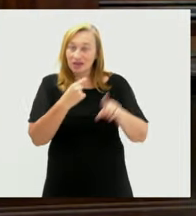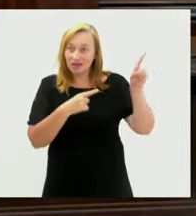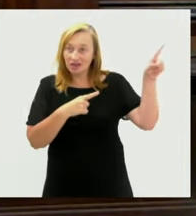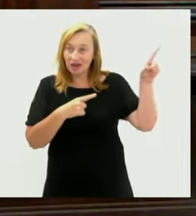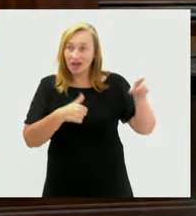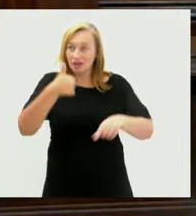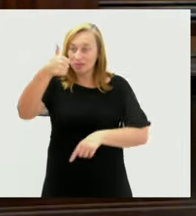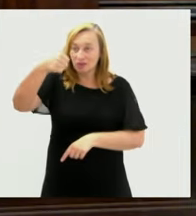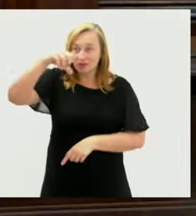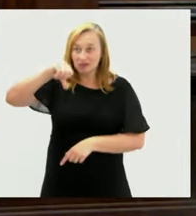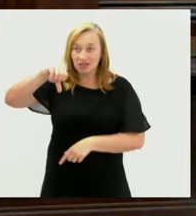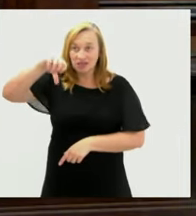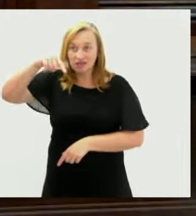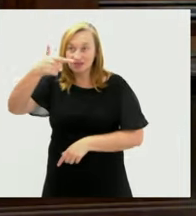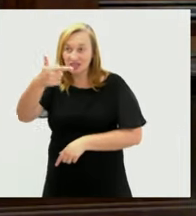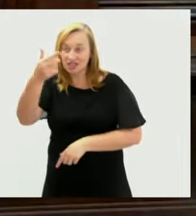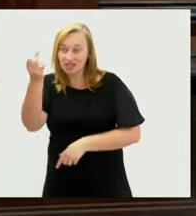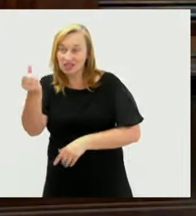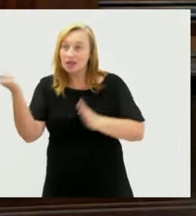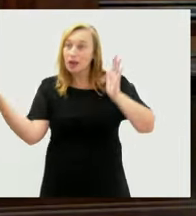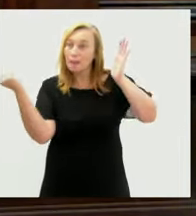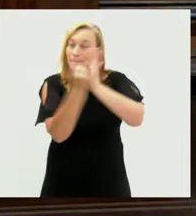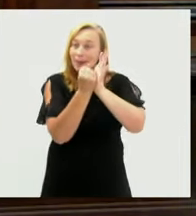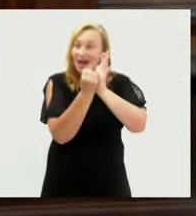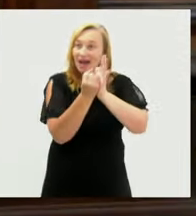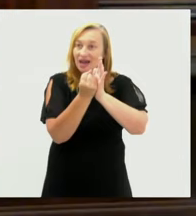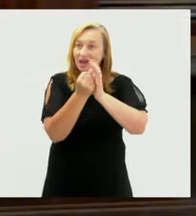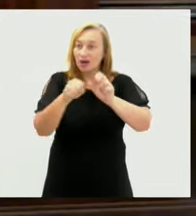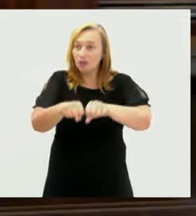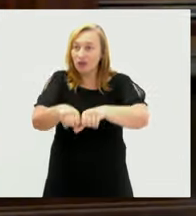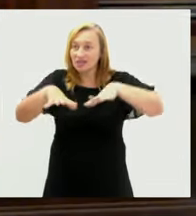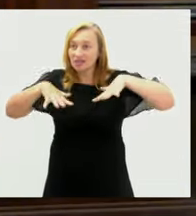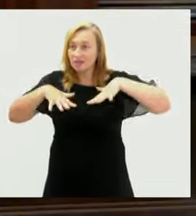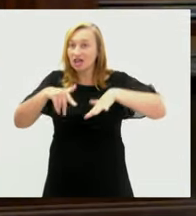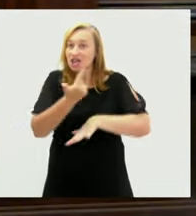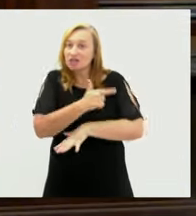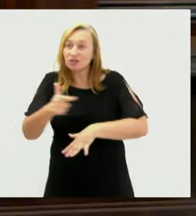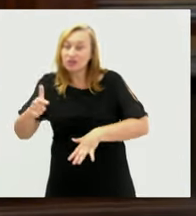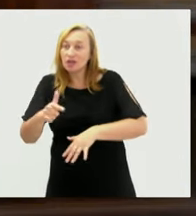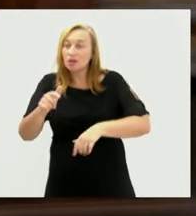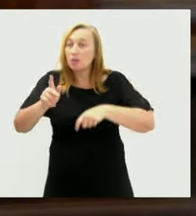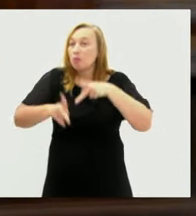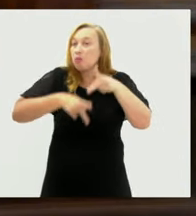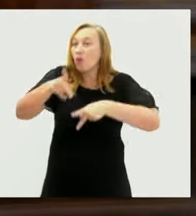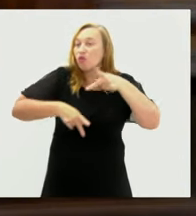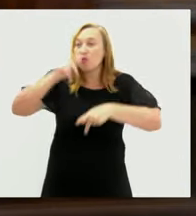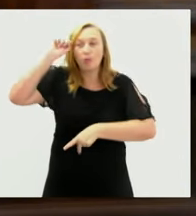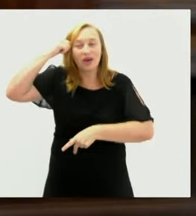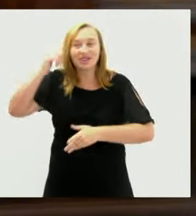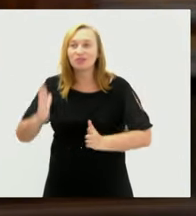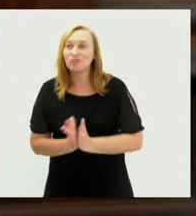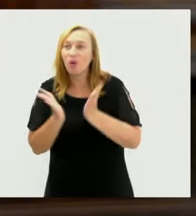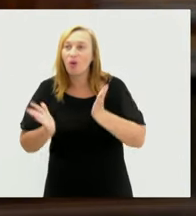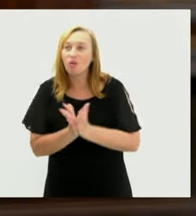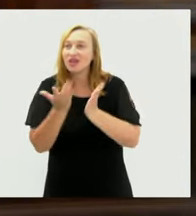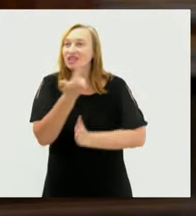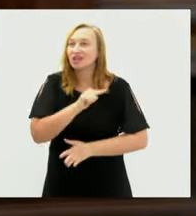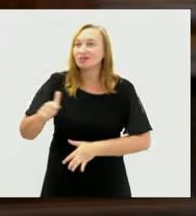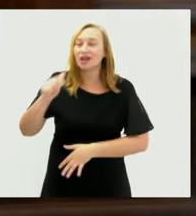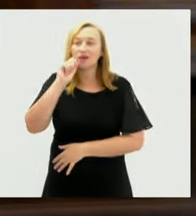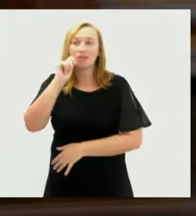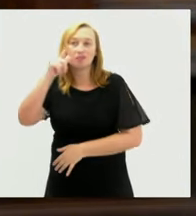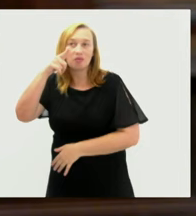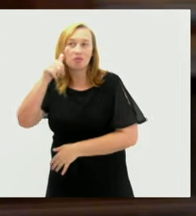1926, marca uma Assembleia Legislativa onde não tem povo preto, onde não tem povo pobre, onde não tem mulheres.